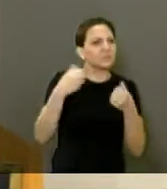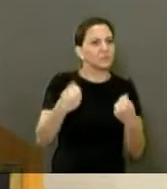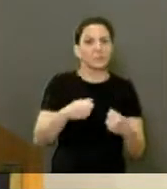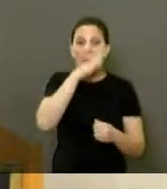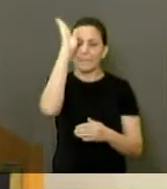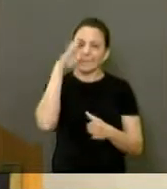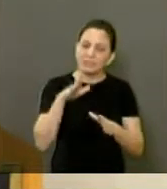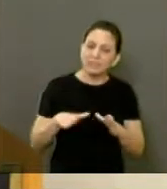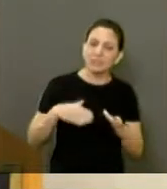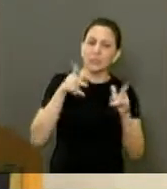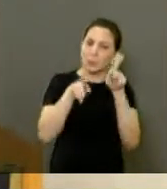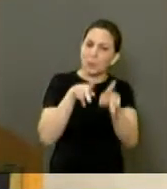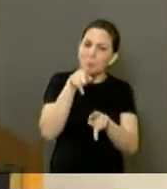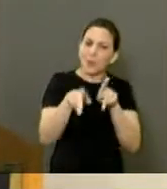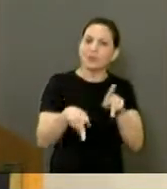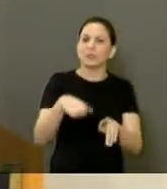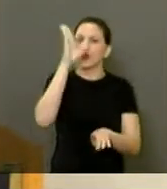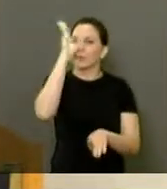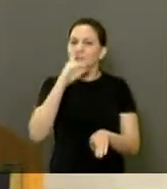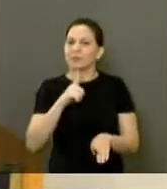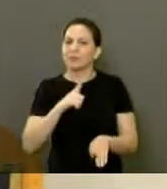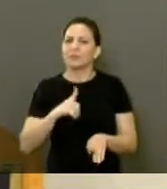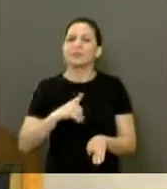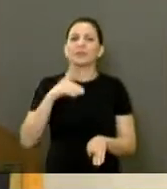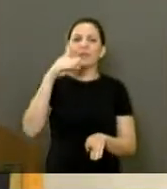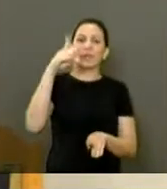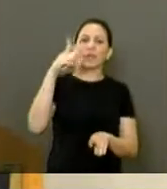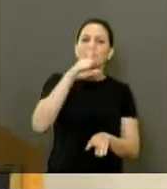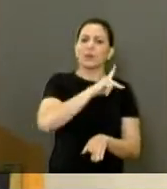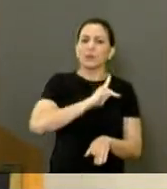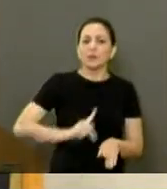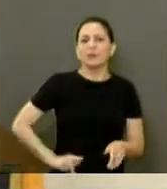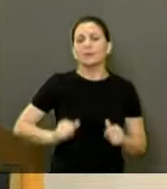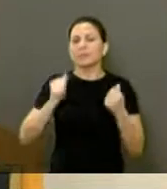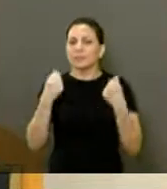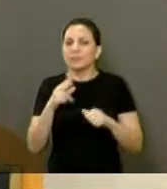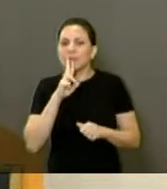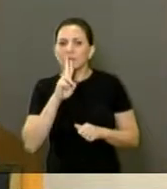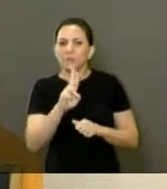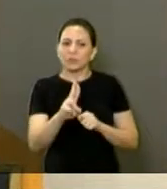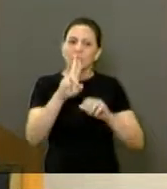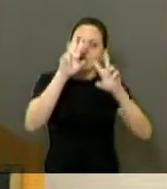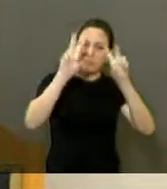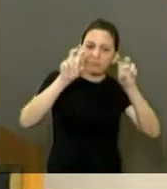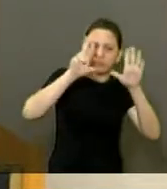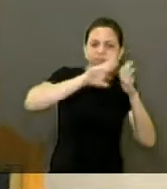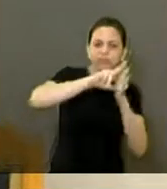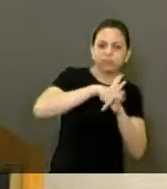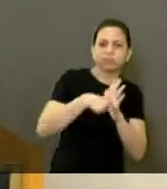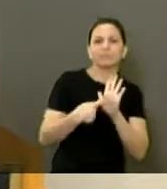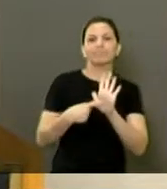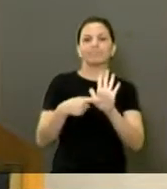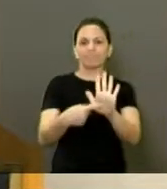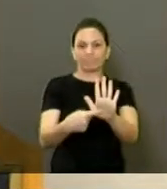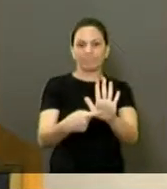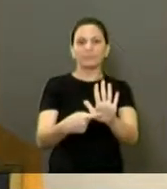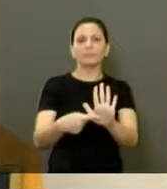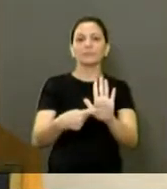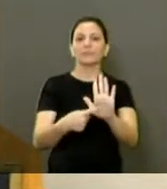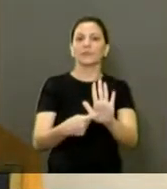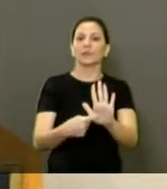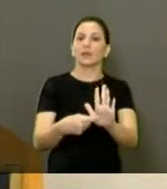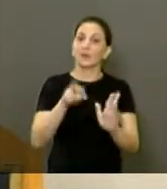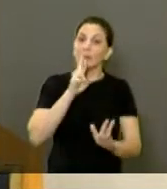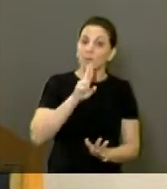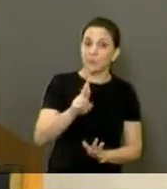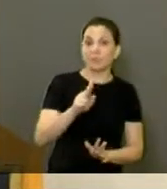brasileiros, e brasileiros que têm uma presidente que tem que responder pelas questões que estão colocadas aí. A resposta do